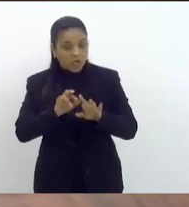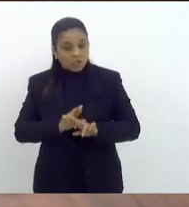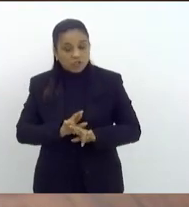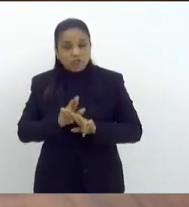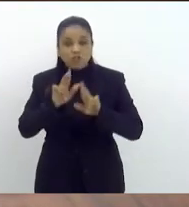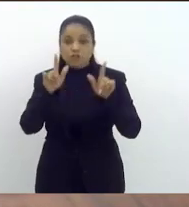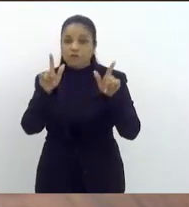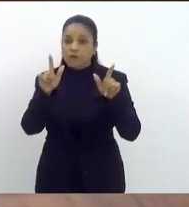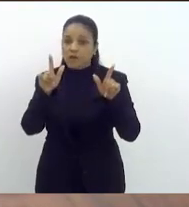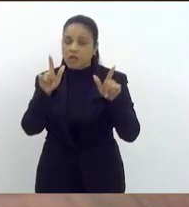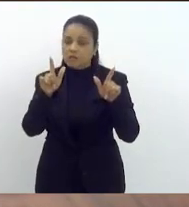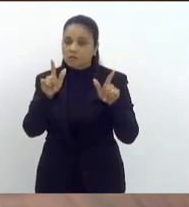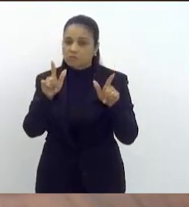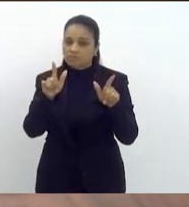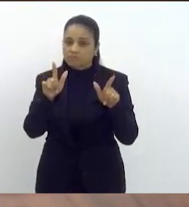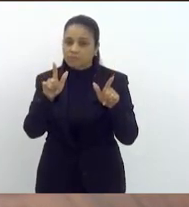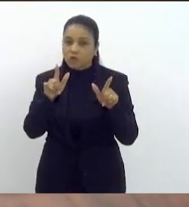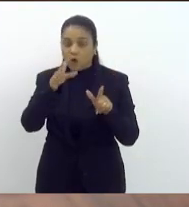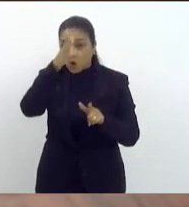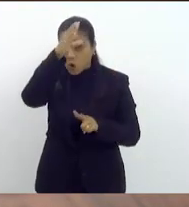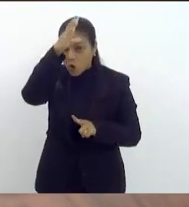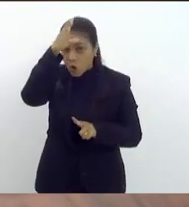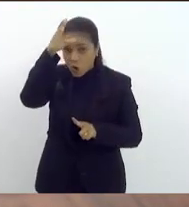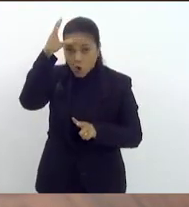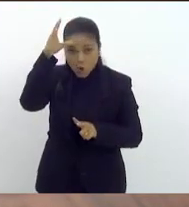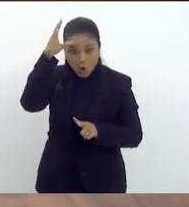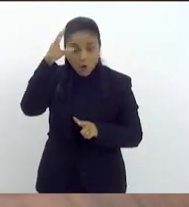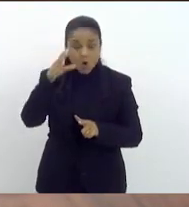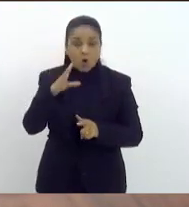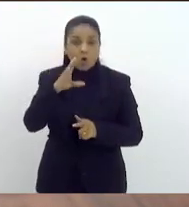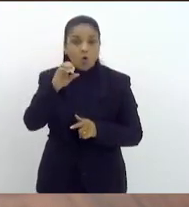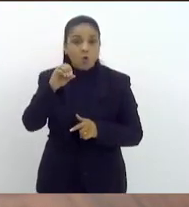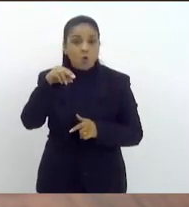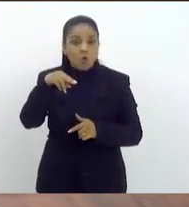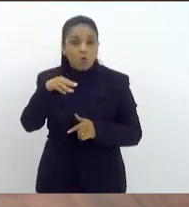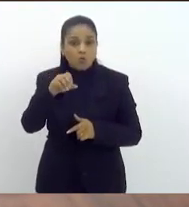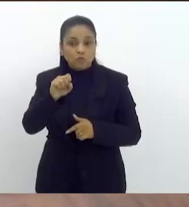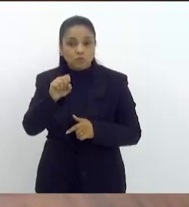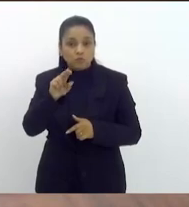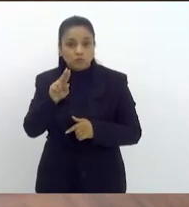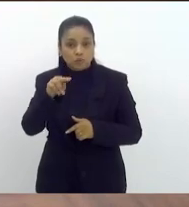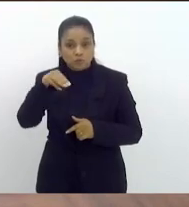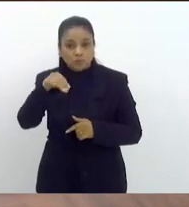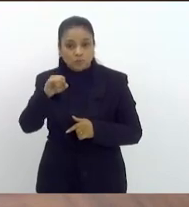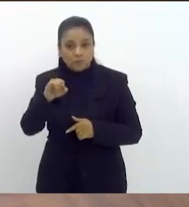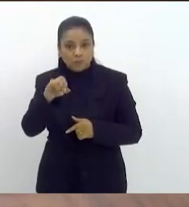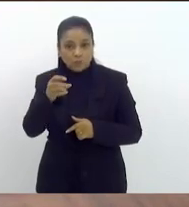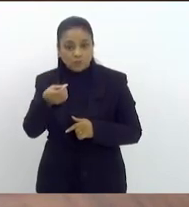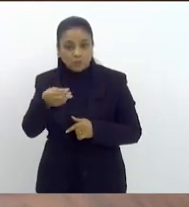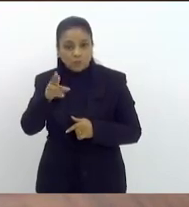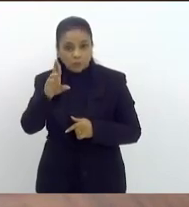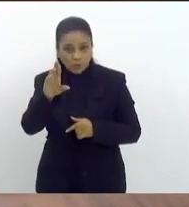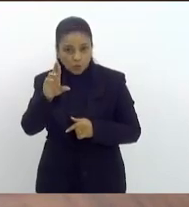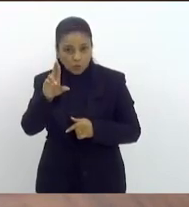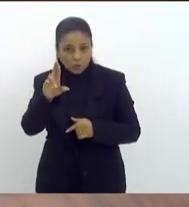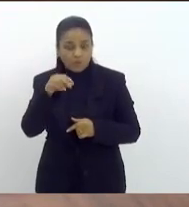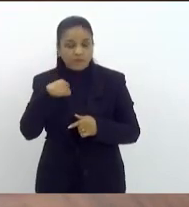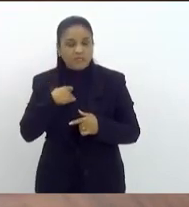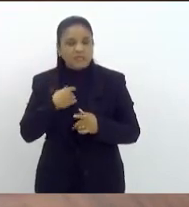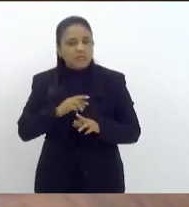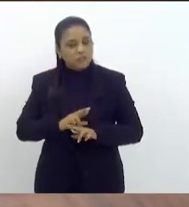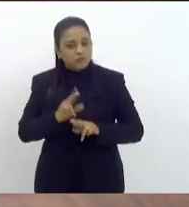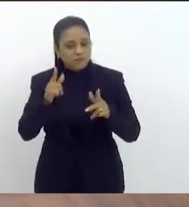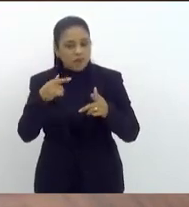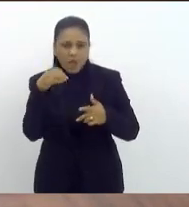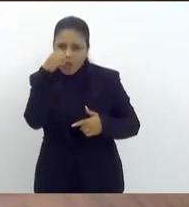disso estamos tratando dois consumidores é um absurdo hoje um consumidor chegar com a sua boleta dentro